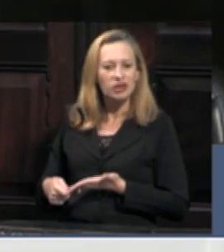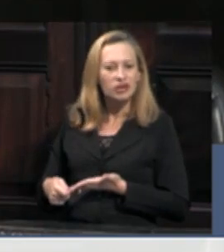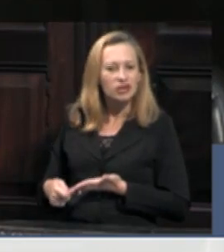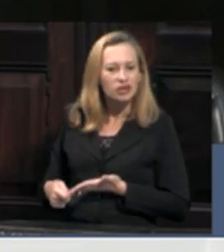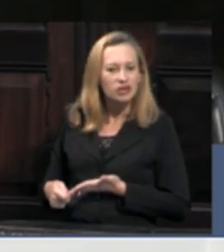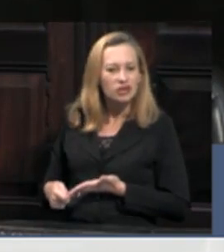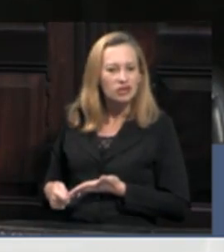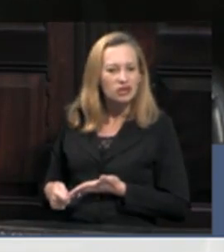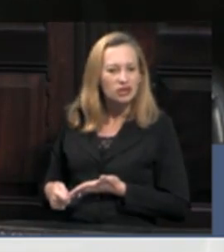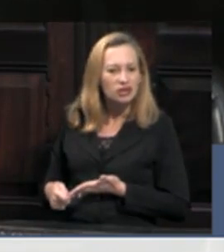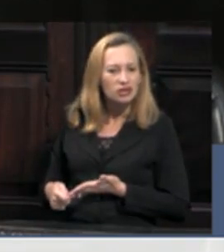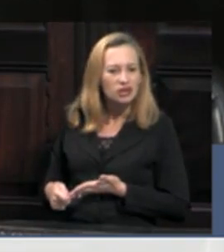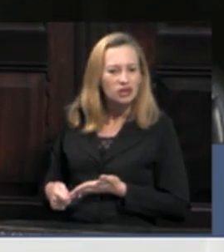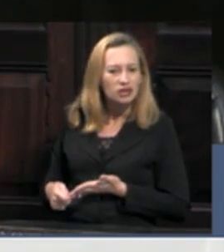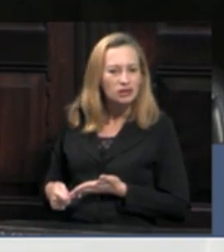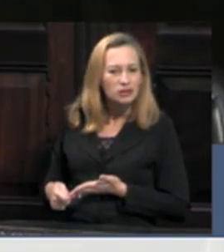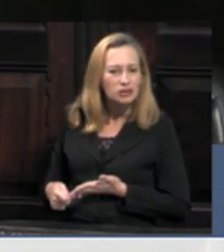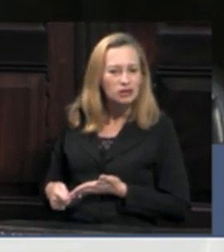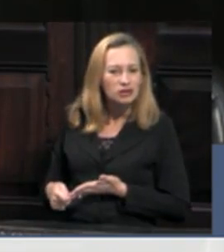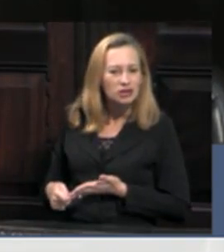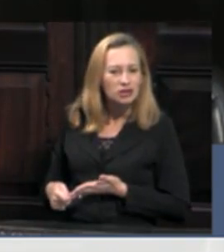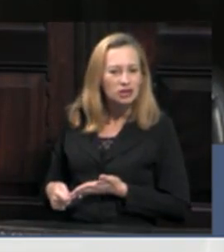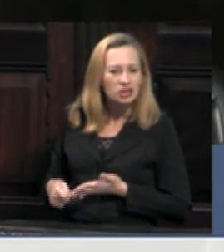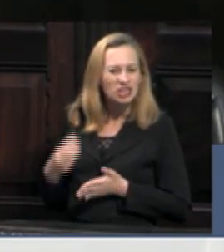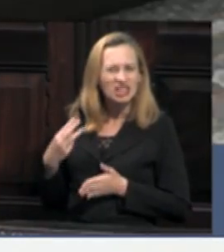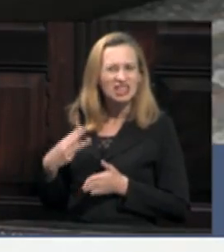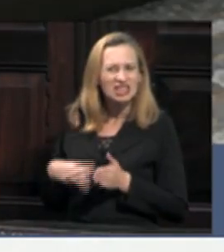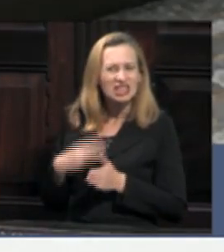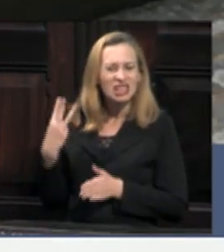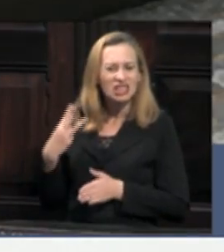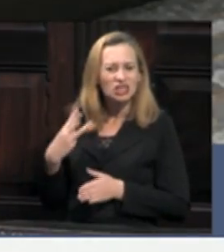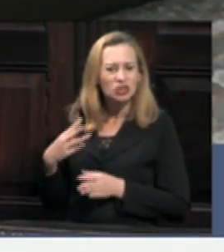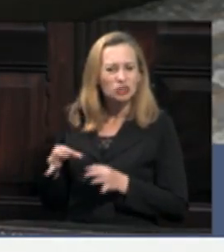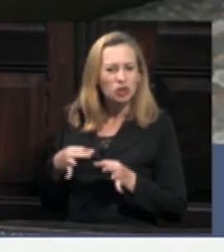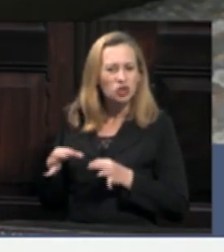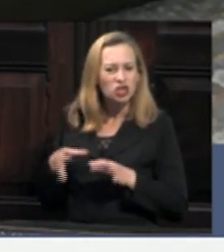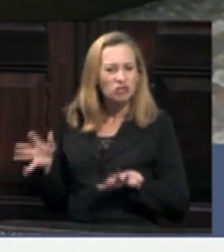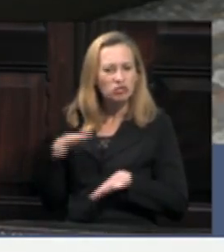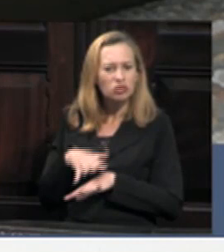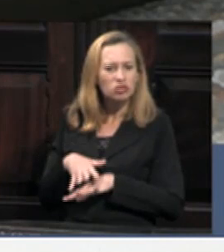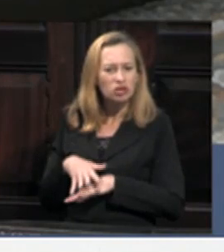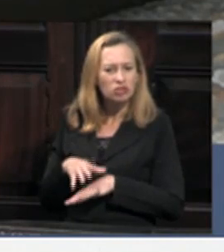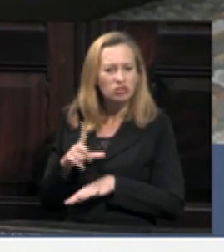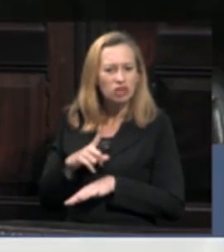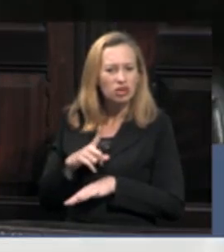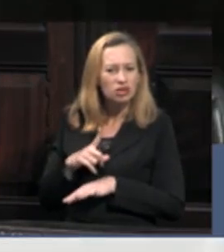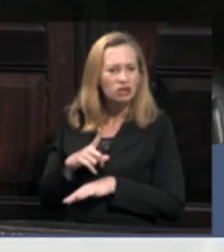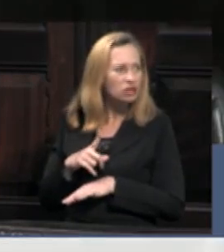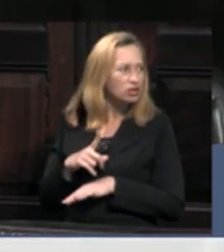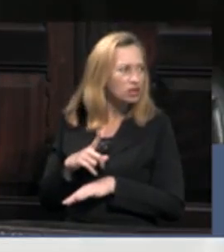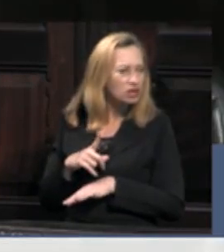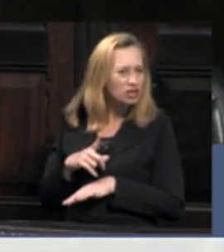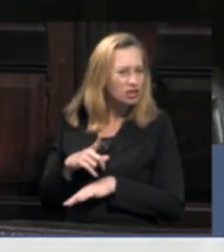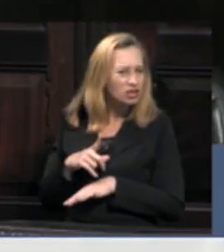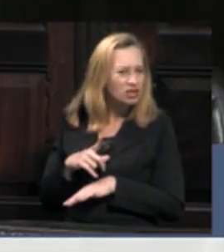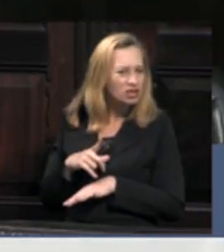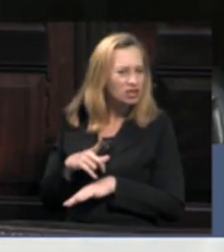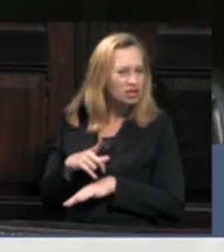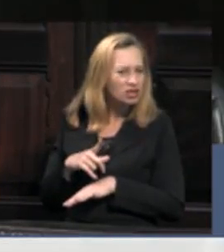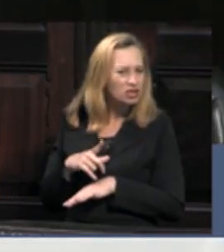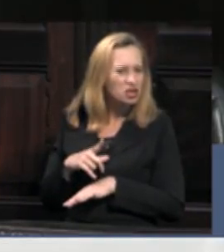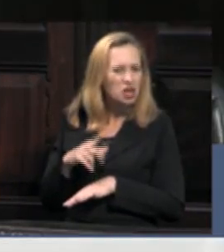Eu solicitei 3 projetos meus aí. Da inclusão não está aqui na pauta. Aonde? Tá aí,